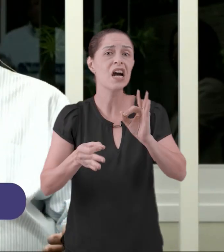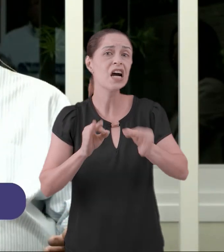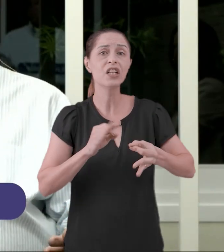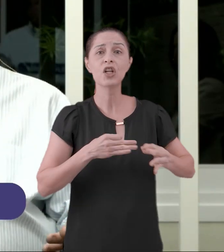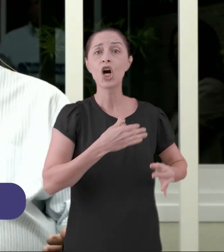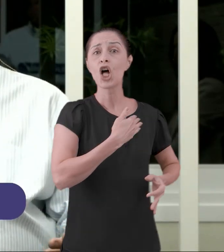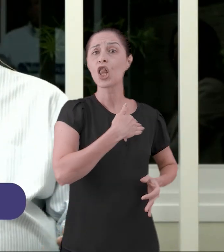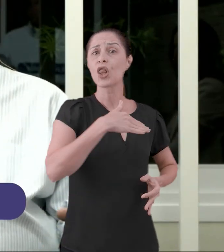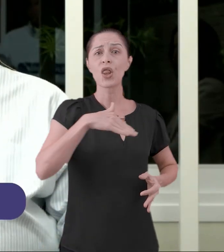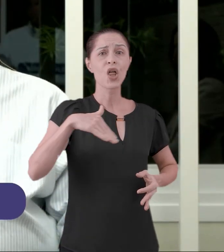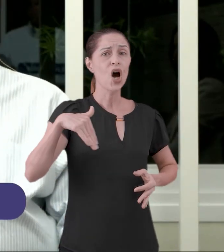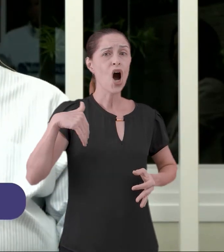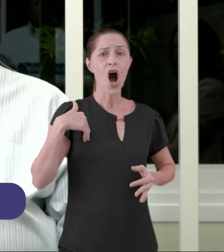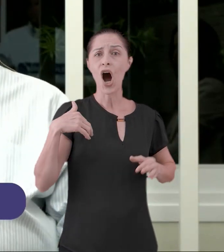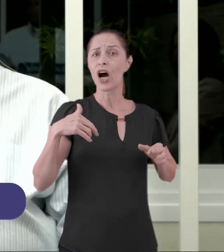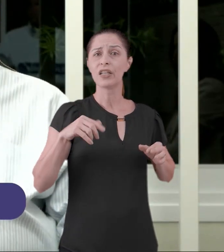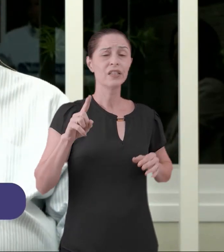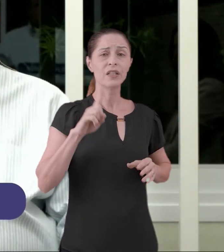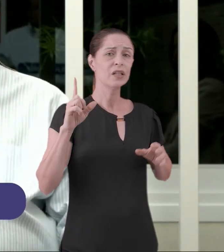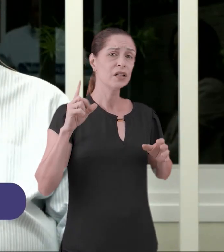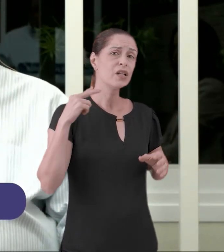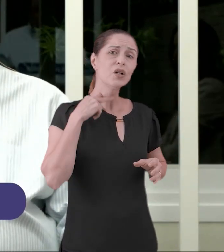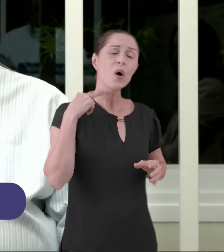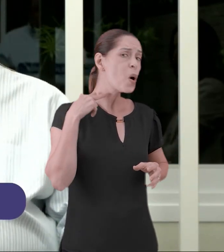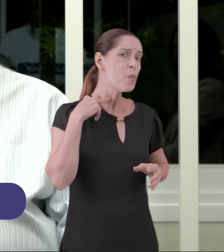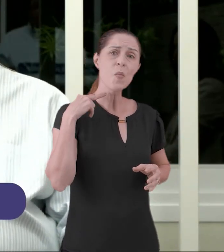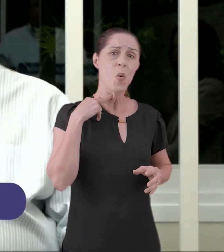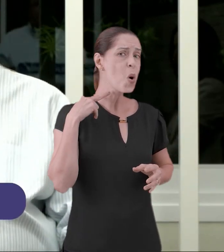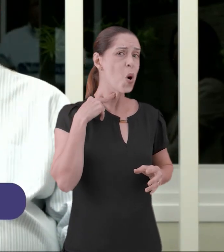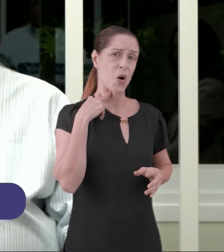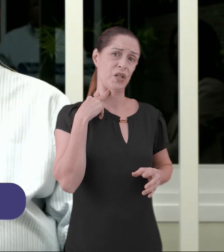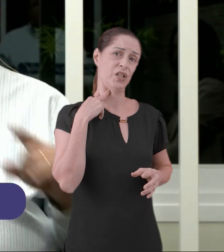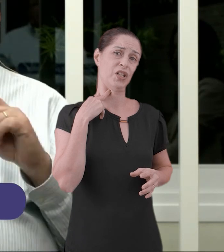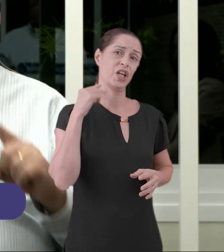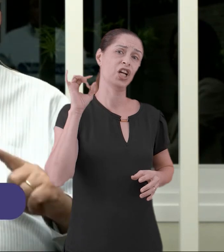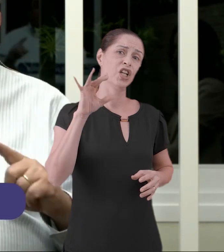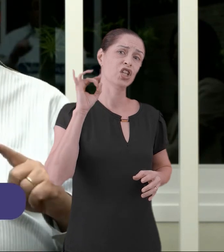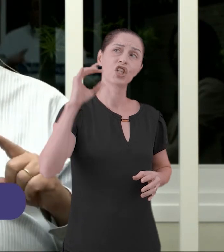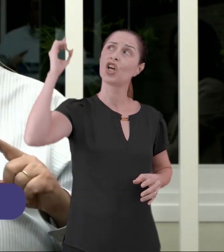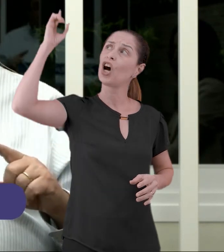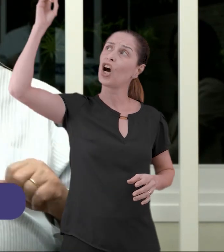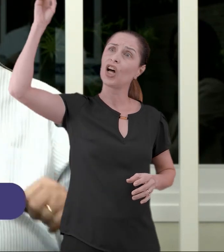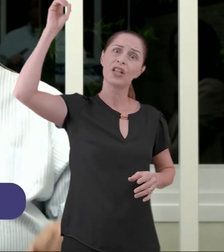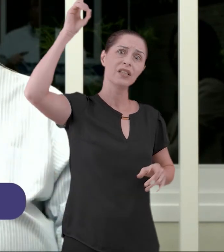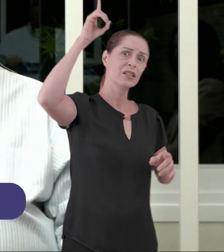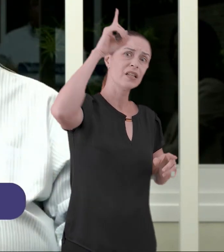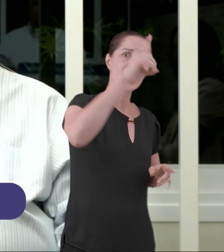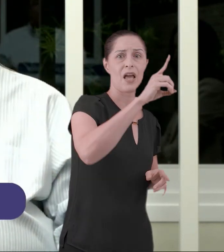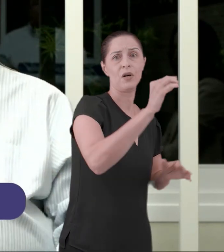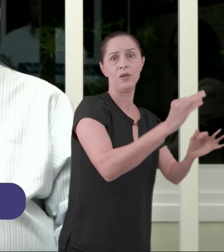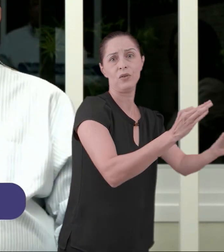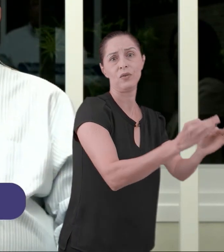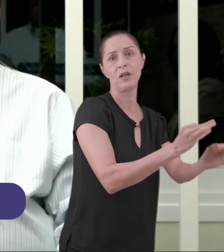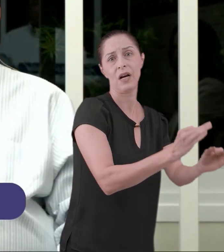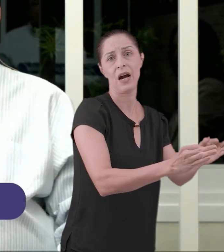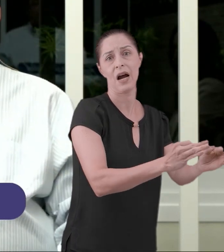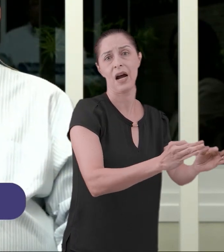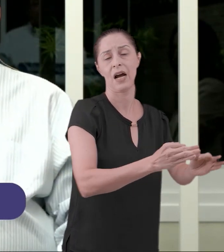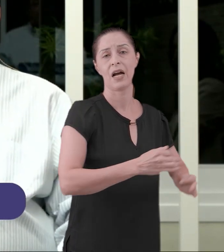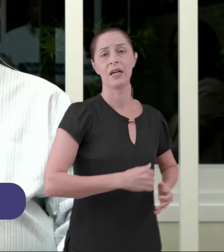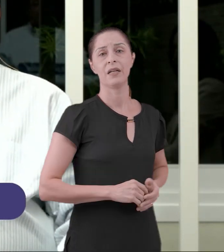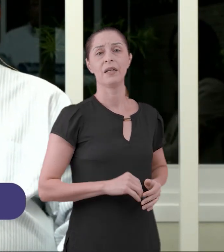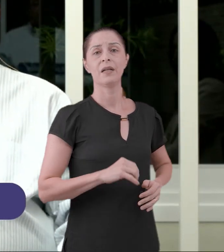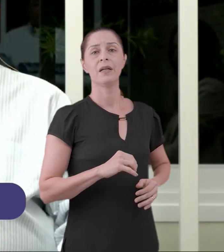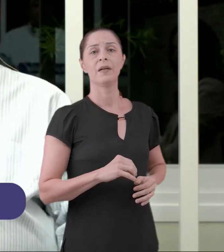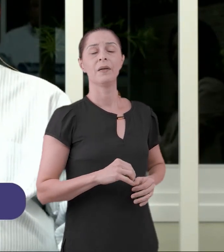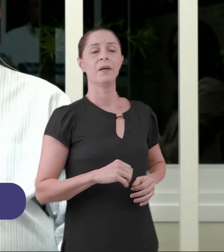assim, né? Nós precisamos ter compaixão, ter humildade, acima de tudo, né? E